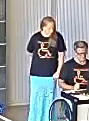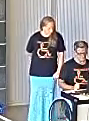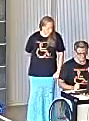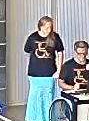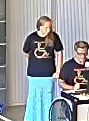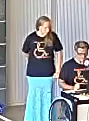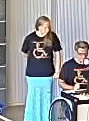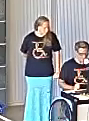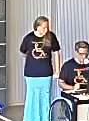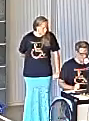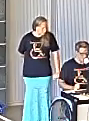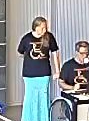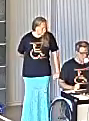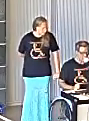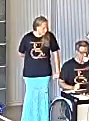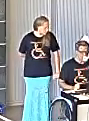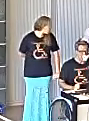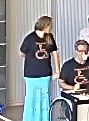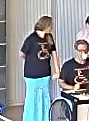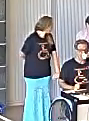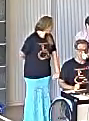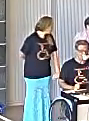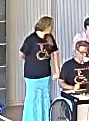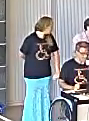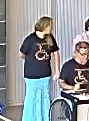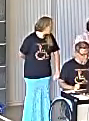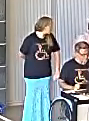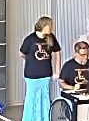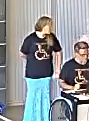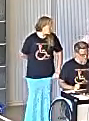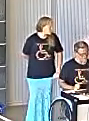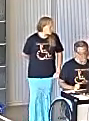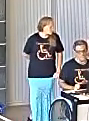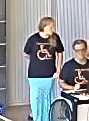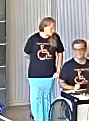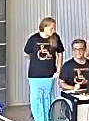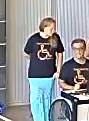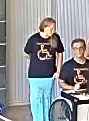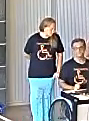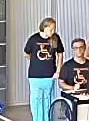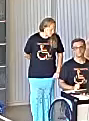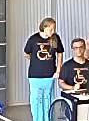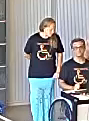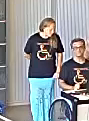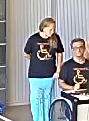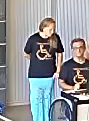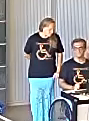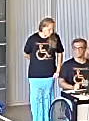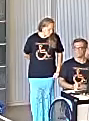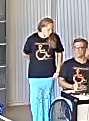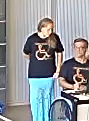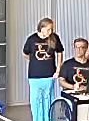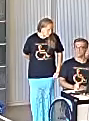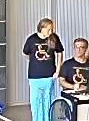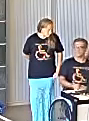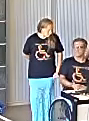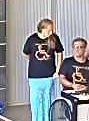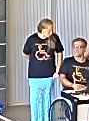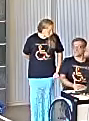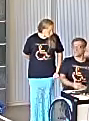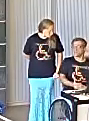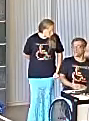a medida só foi para inglês ver a norma seguiu sendo prorrogada e a dignidade no embarque e